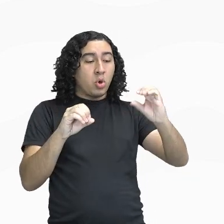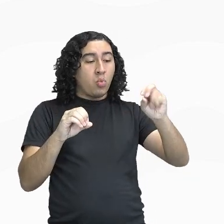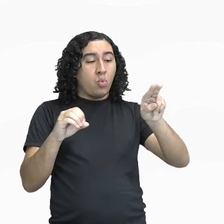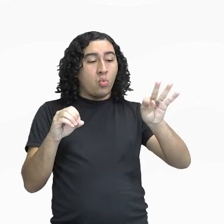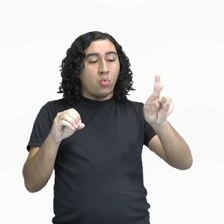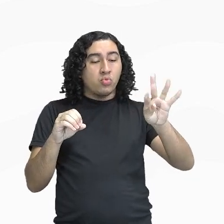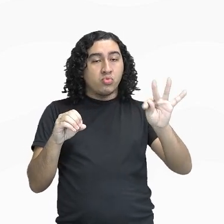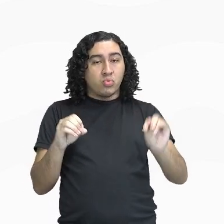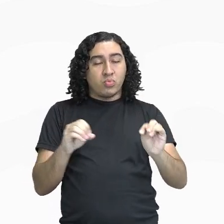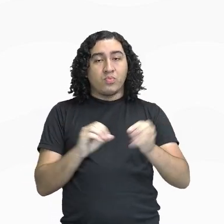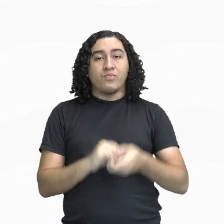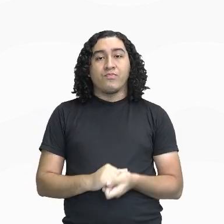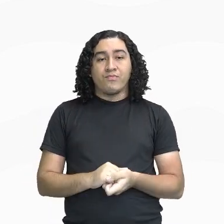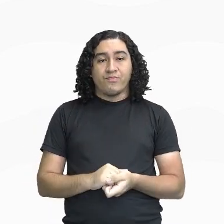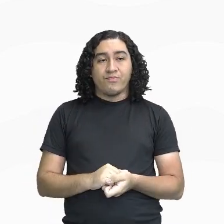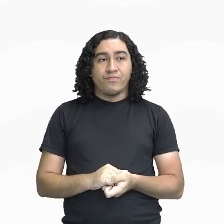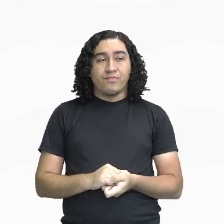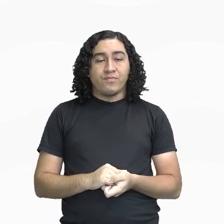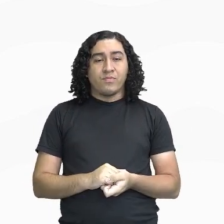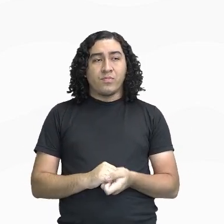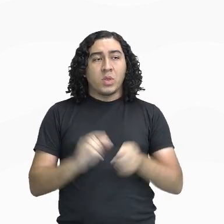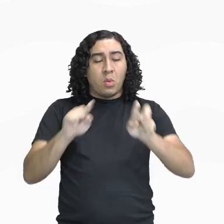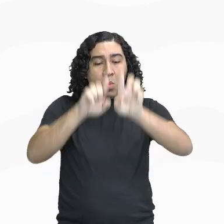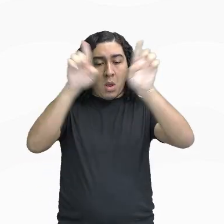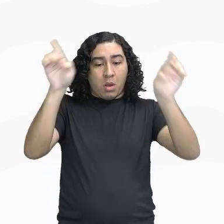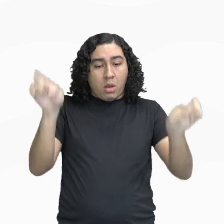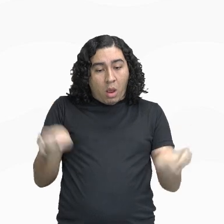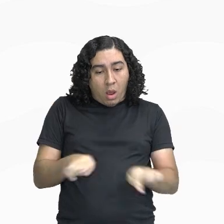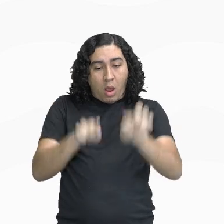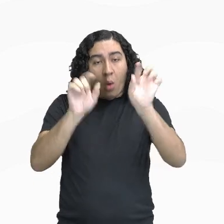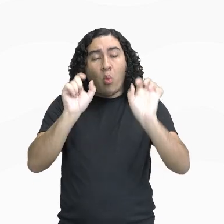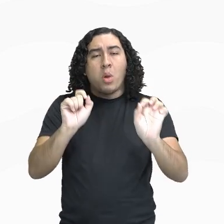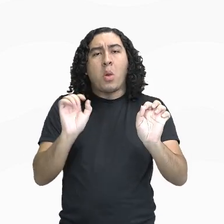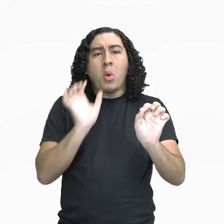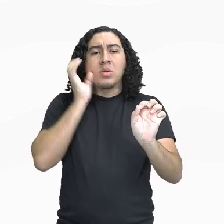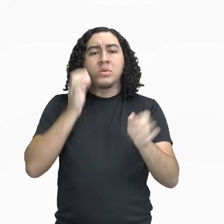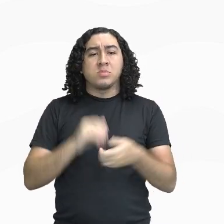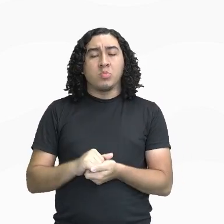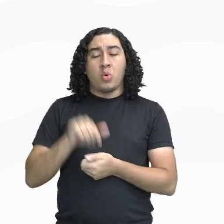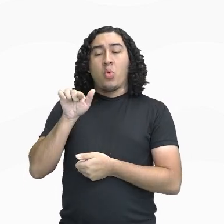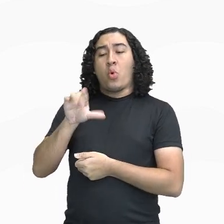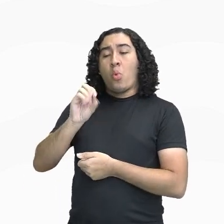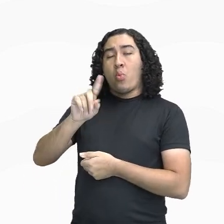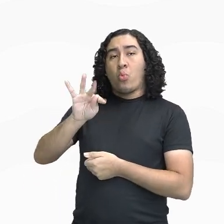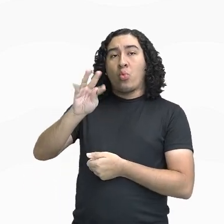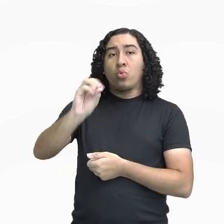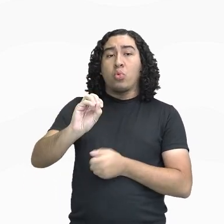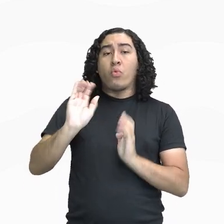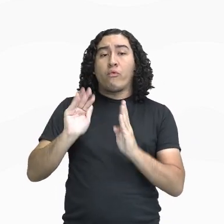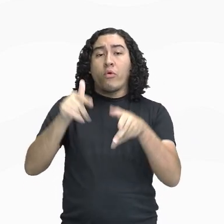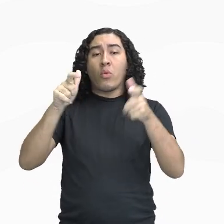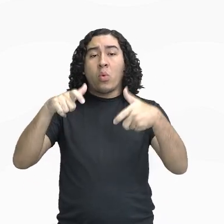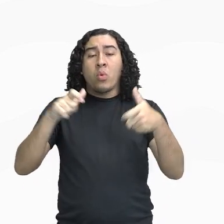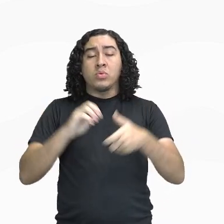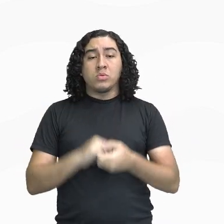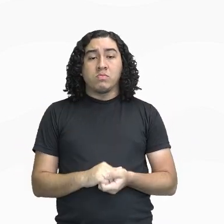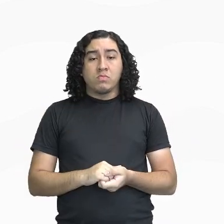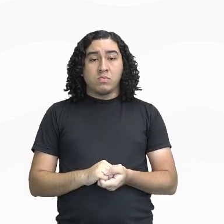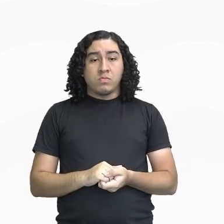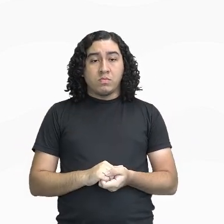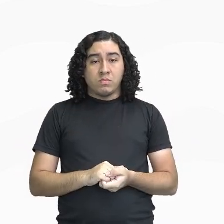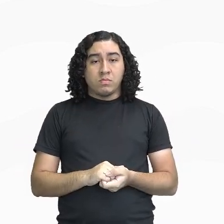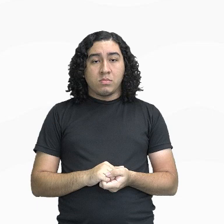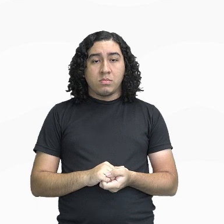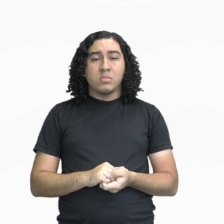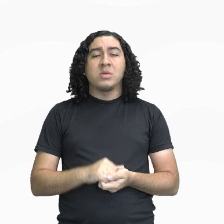né? Esse ciclo, o que acontece? O ciclo curto, ele é mais focado nos processos, né,